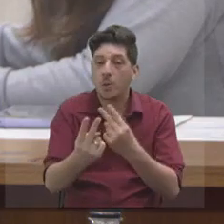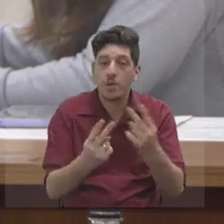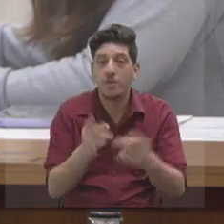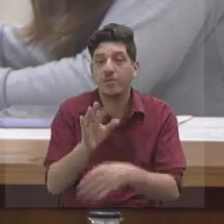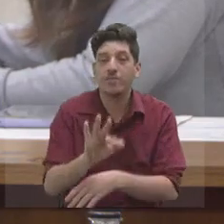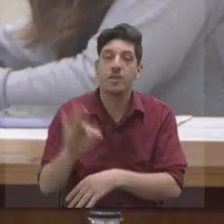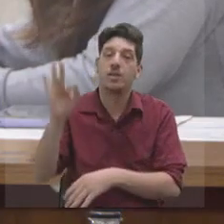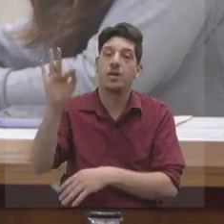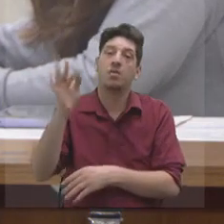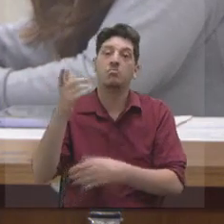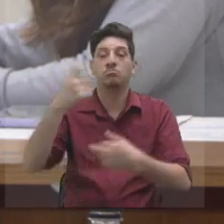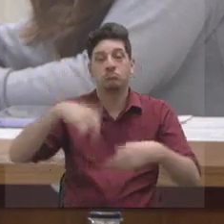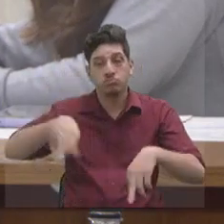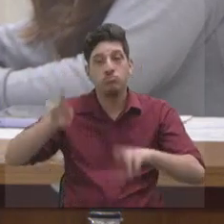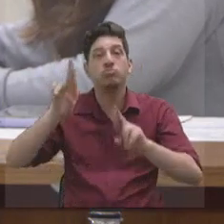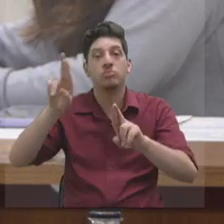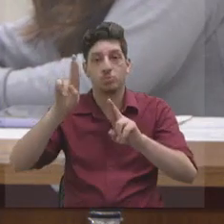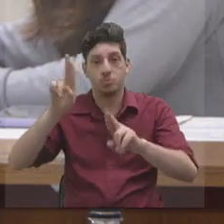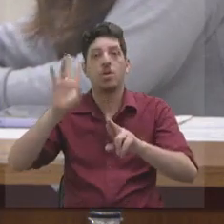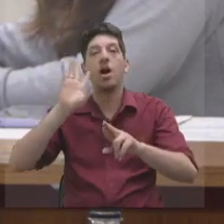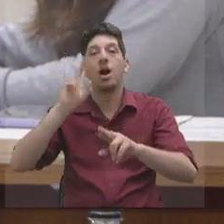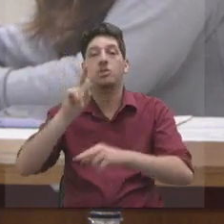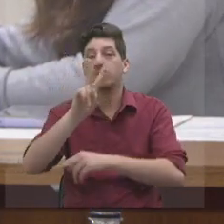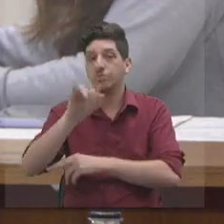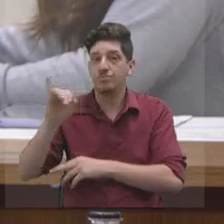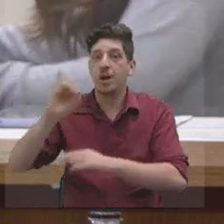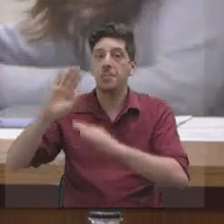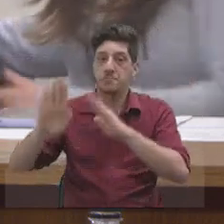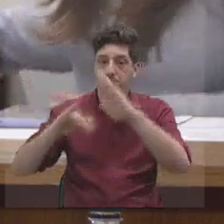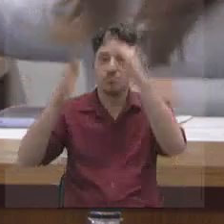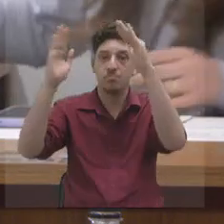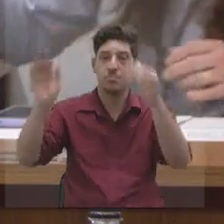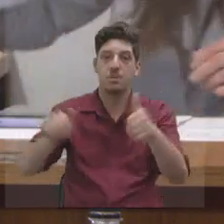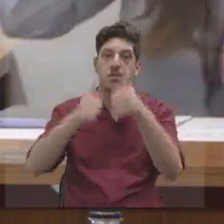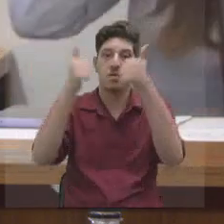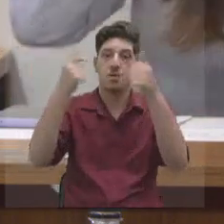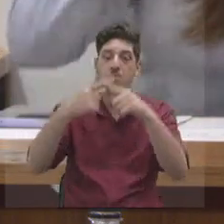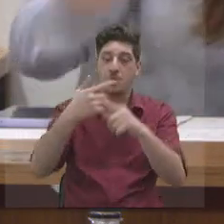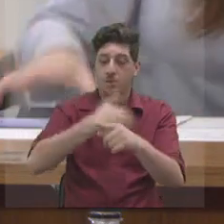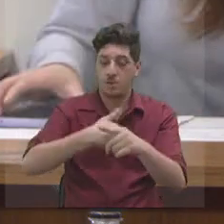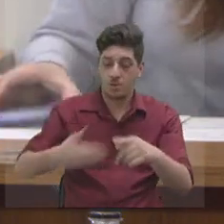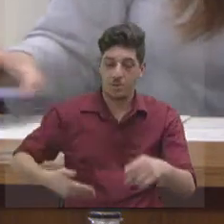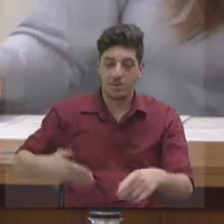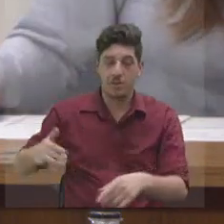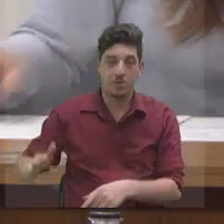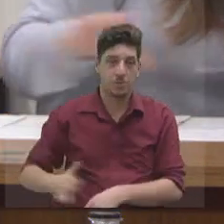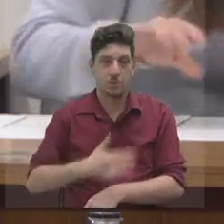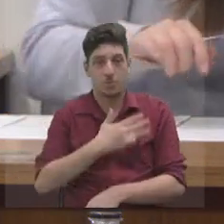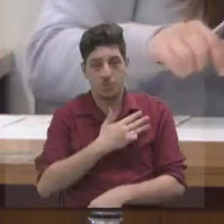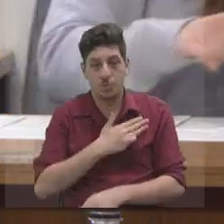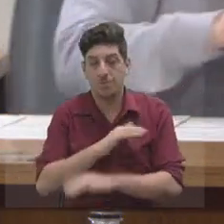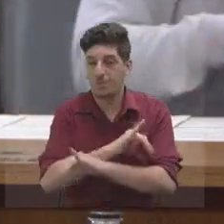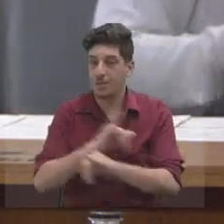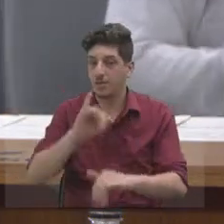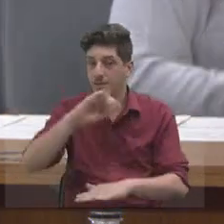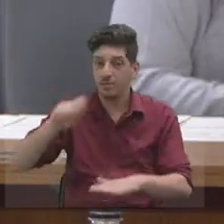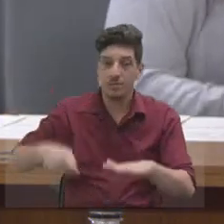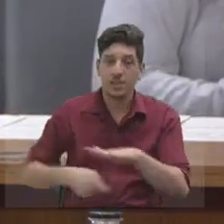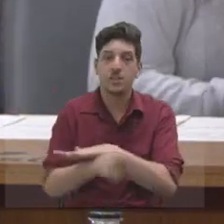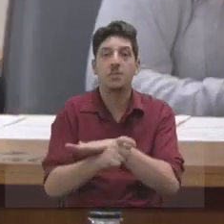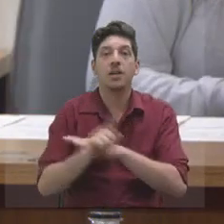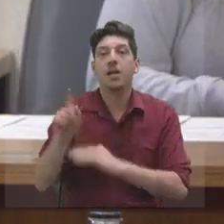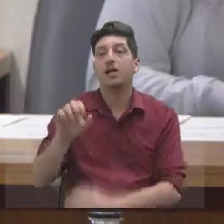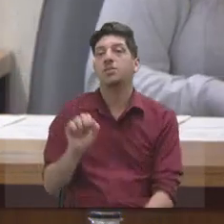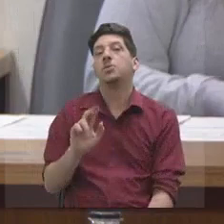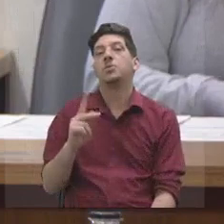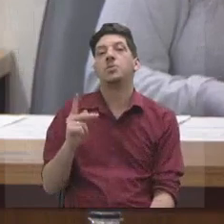tenho até uma esperança que ela possa ser melhorado porque o governo Lula anunciou um investimento para superintendência